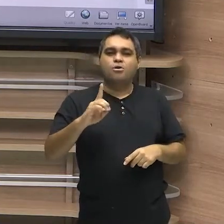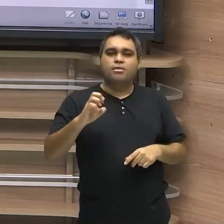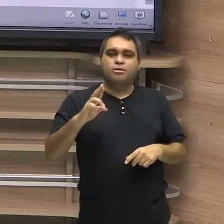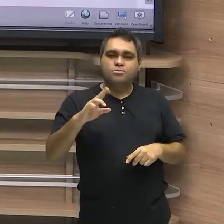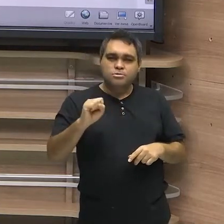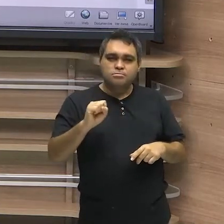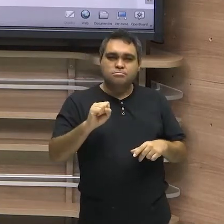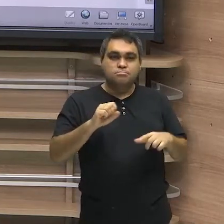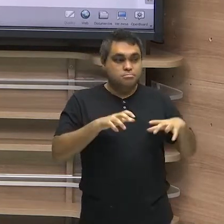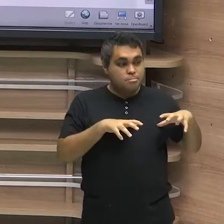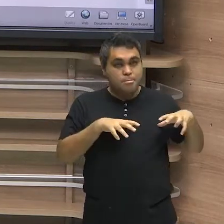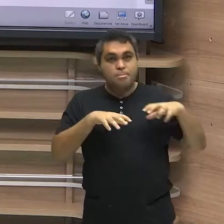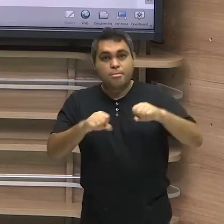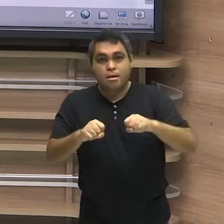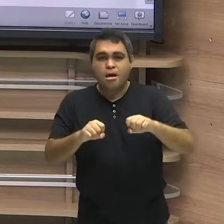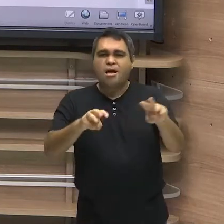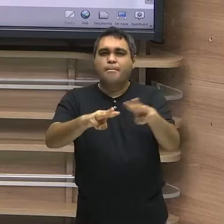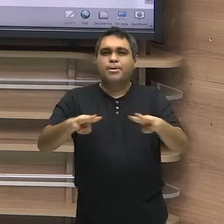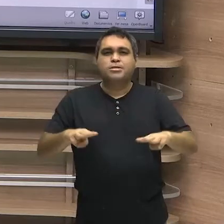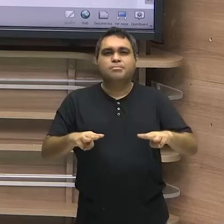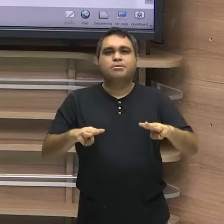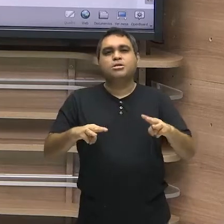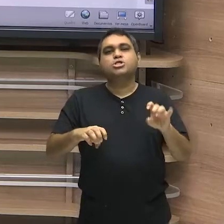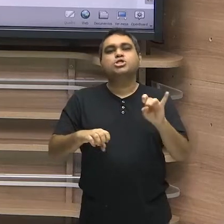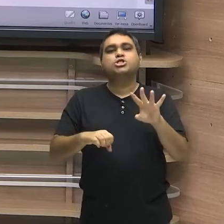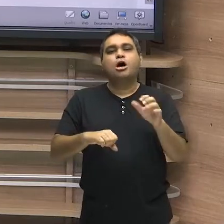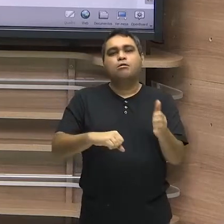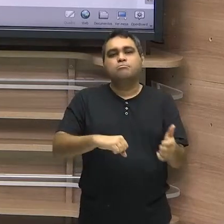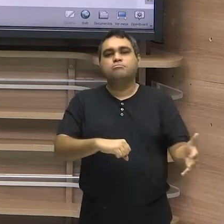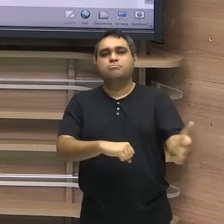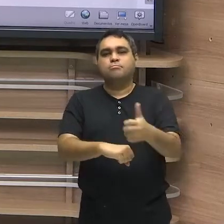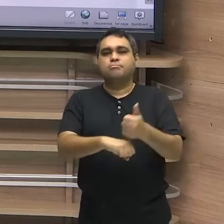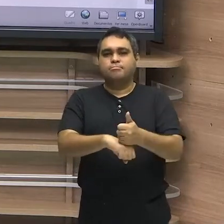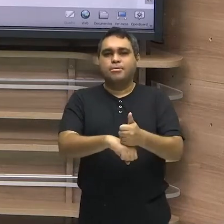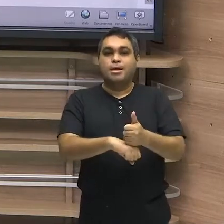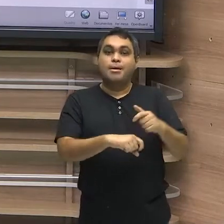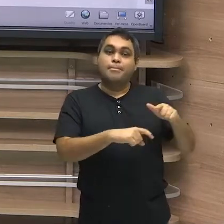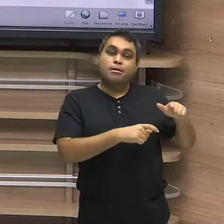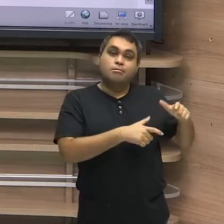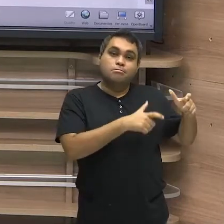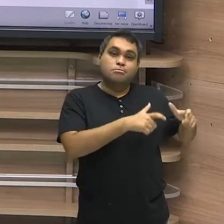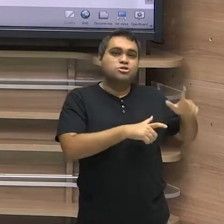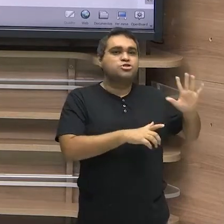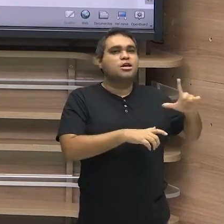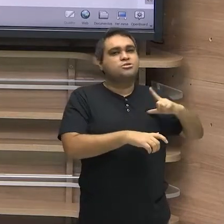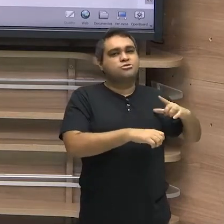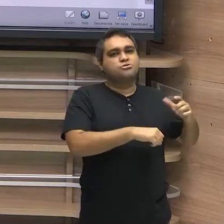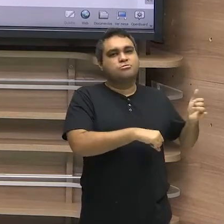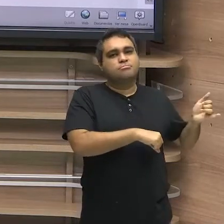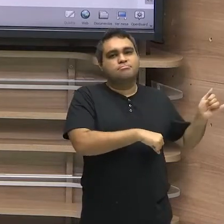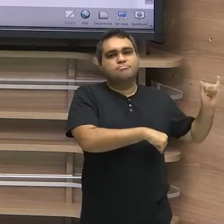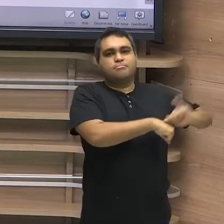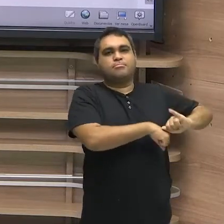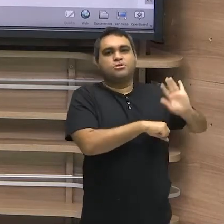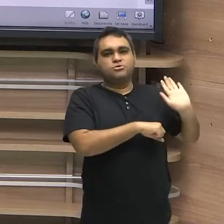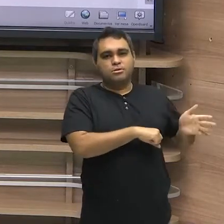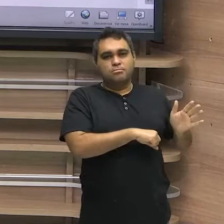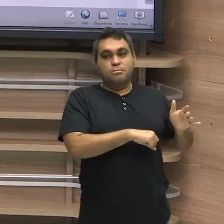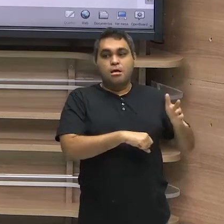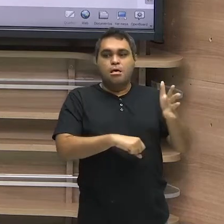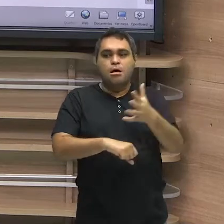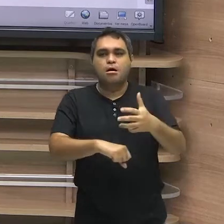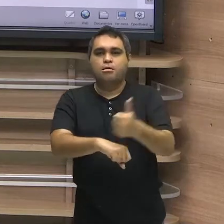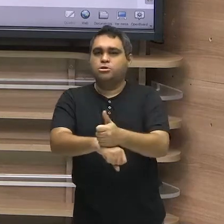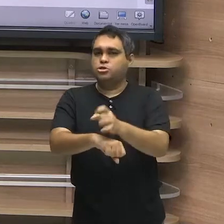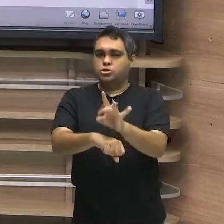a Mesopotâmia se torna apenas uma província dos persas, certo? A gente vai agora